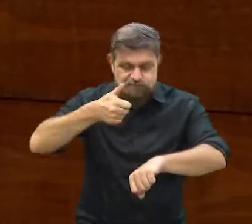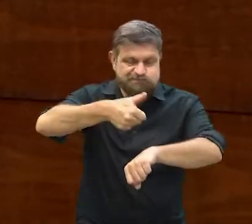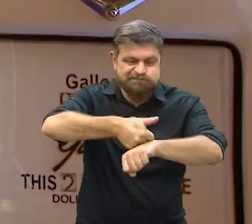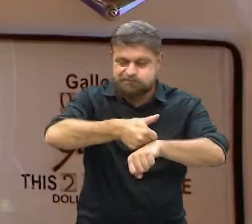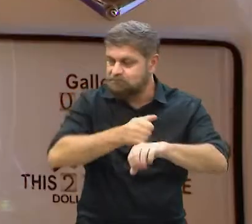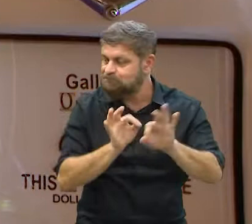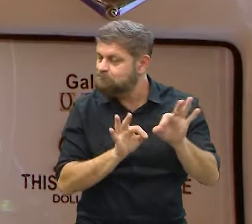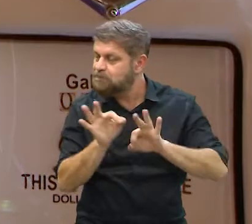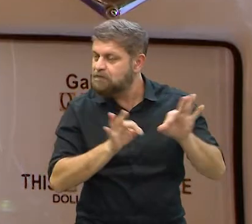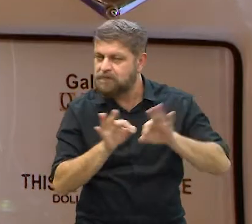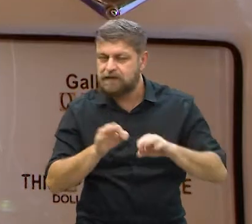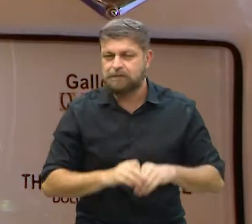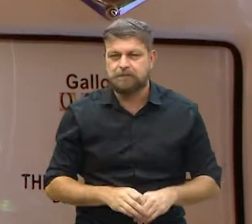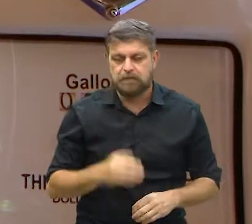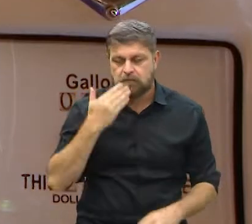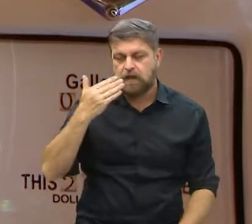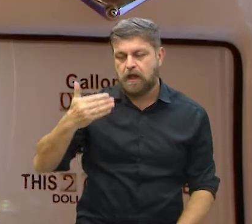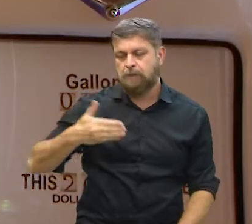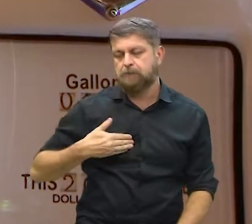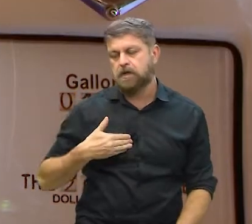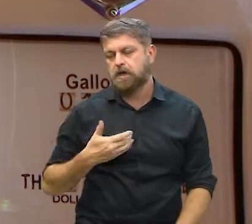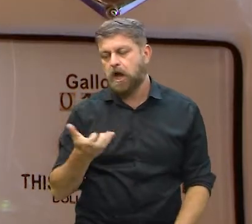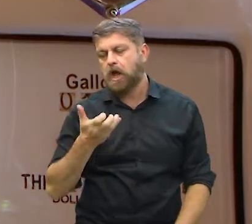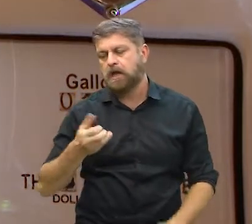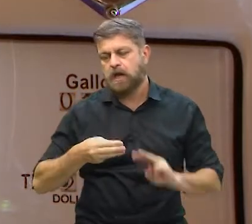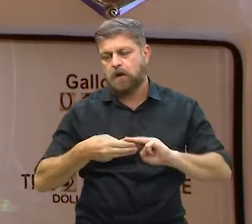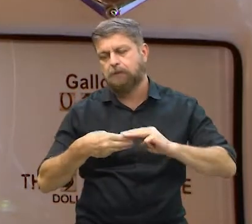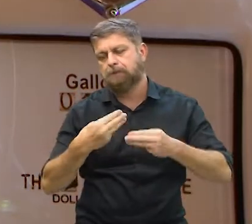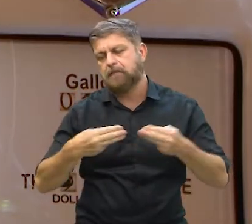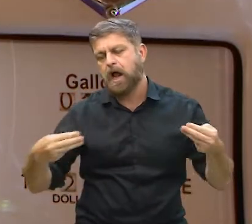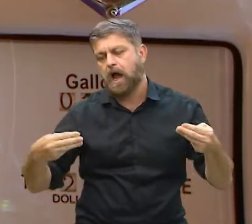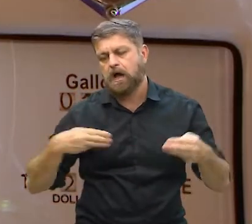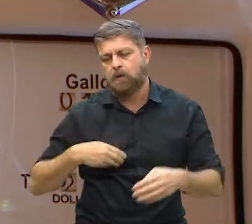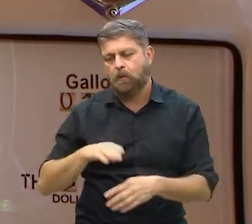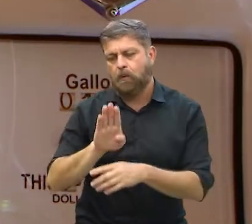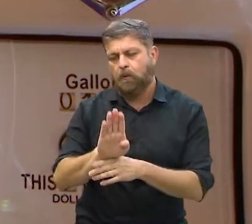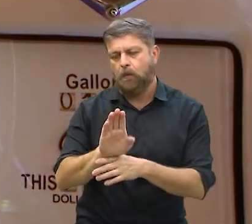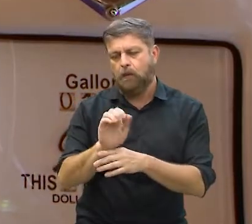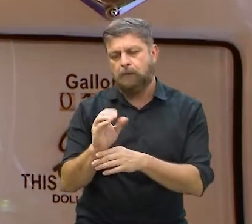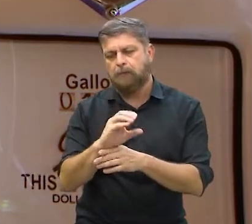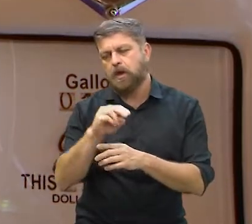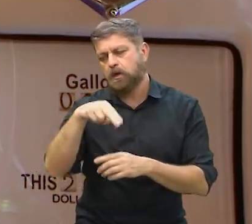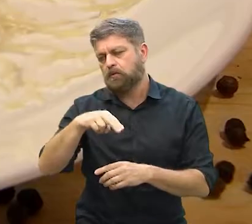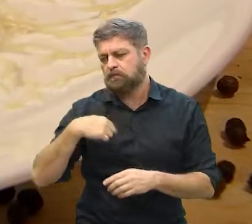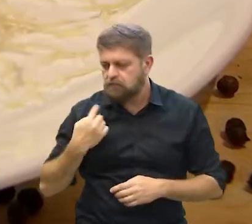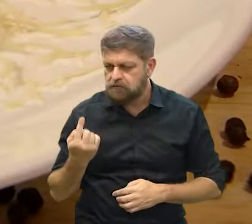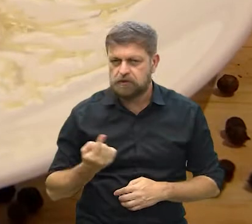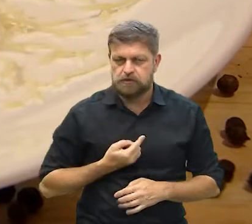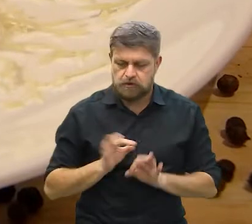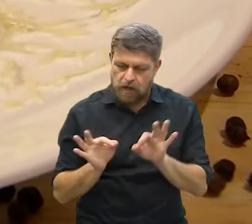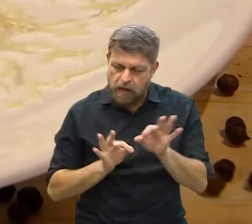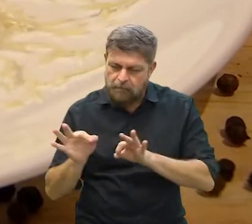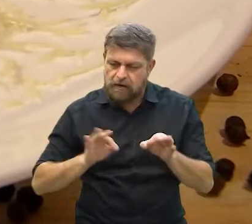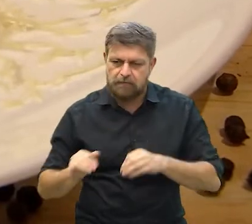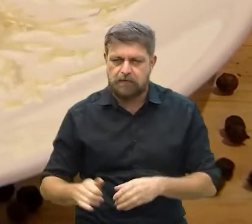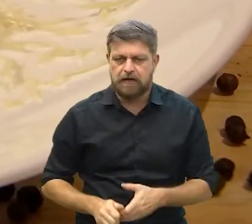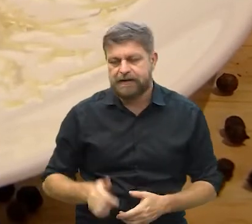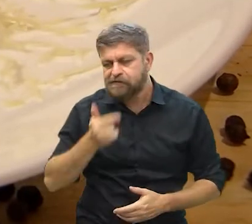coisa, ela já pede: pai, eu quero macarrão com bacon, um molho parmesão com bacon. E a gente faz esse molho,